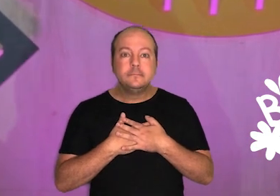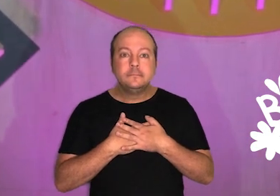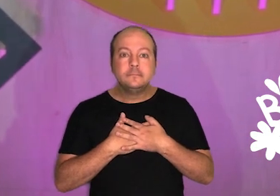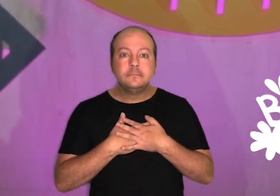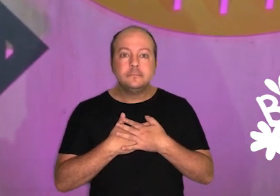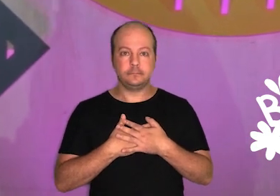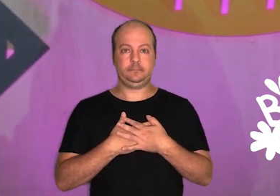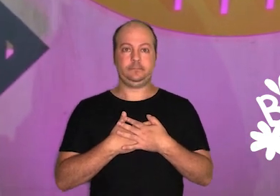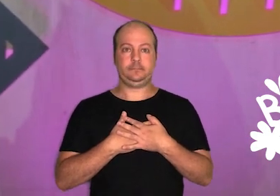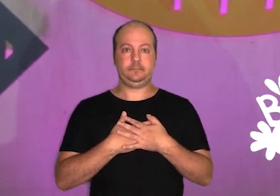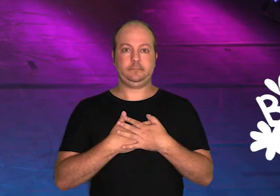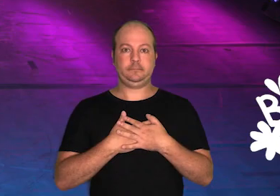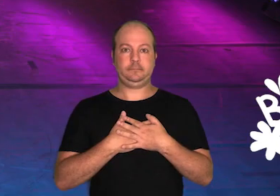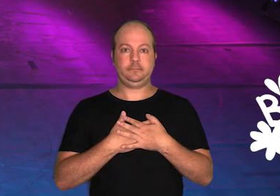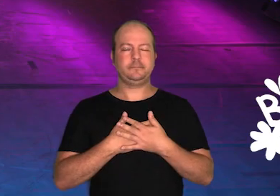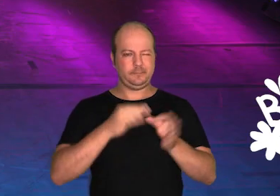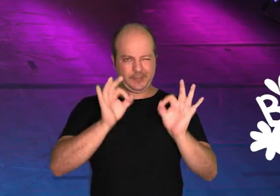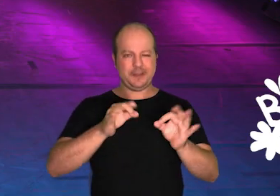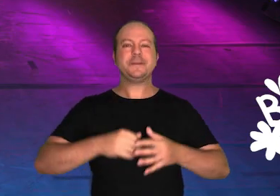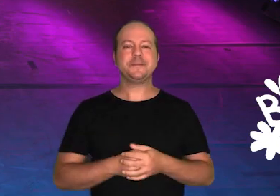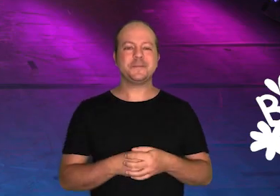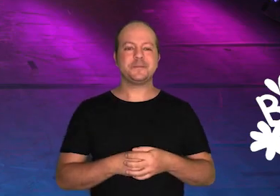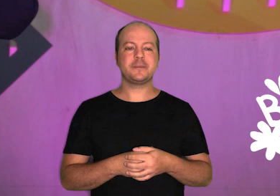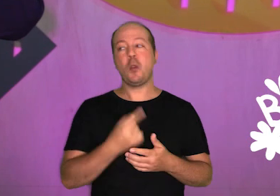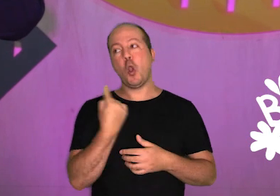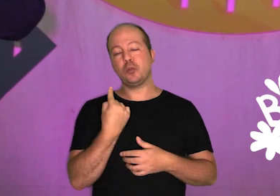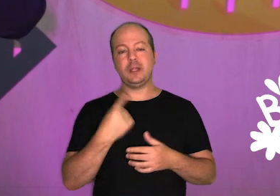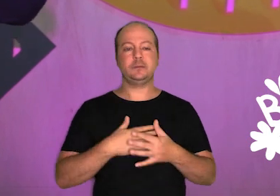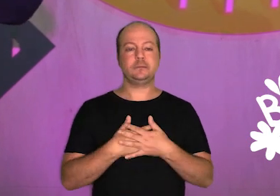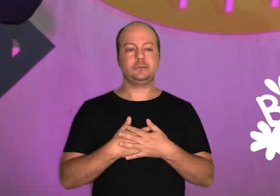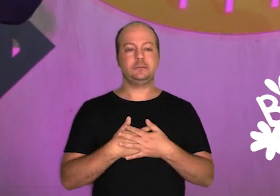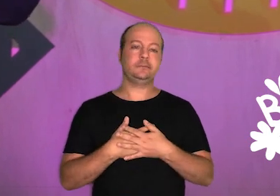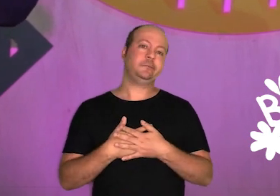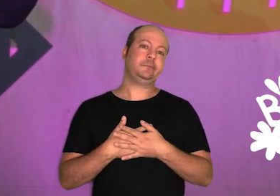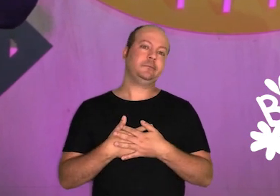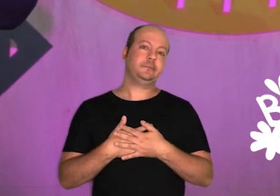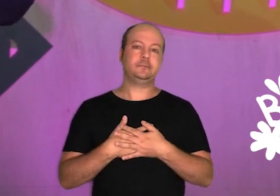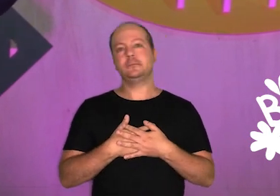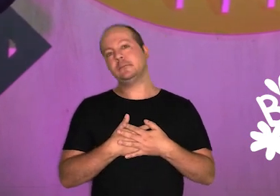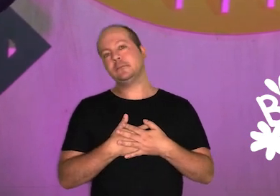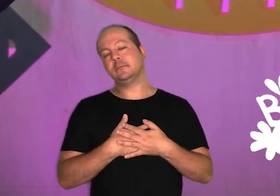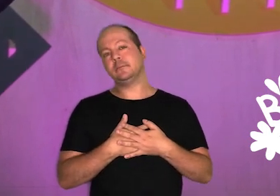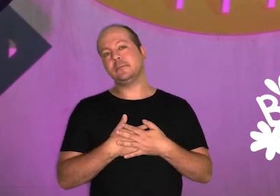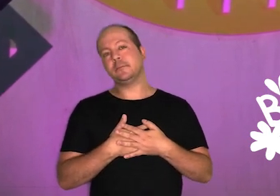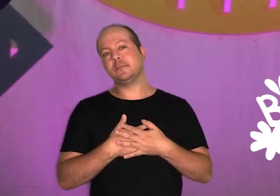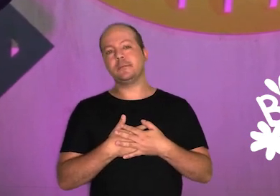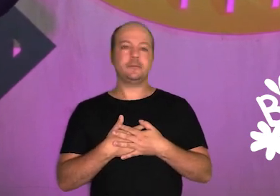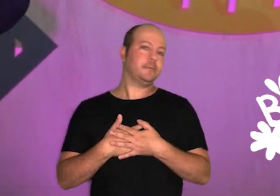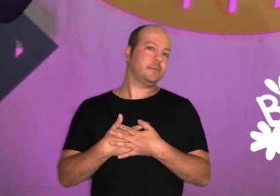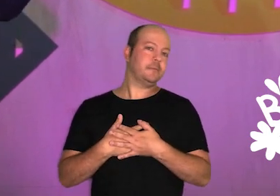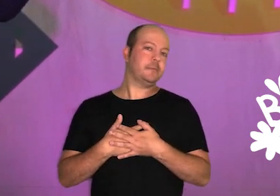frente. Cabeça atrás. Beleza. Agora a cabeça para o outro lado. Psh, pro outro lado de cá. Psh, pro lado de